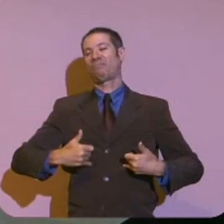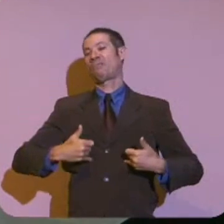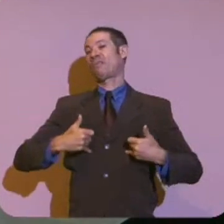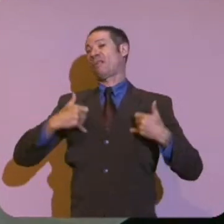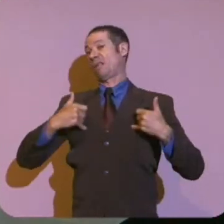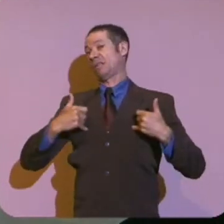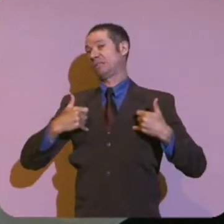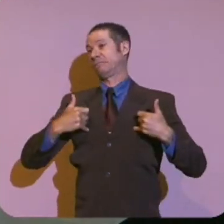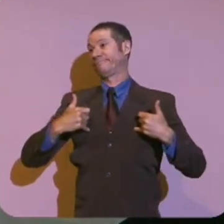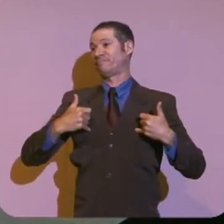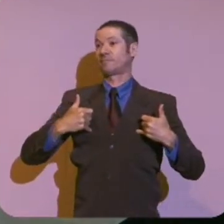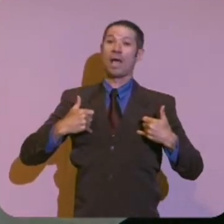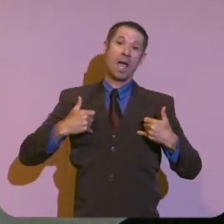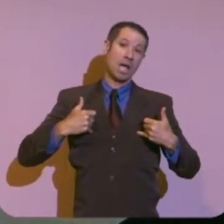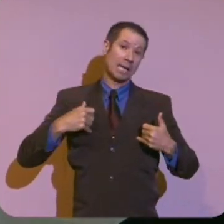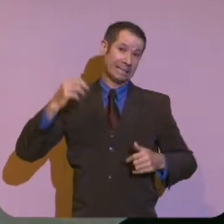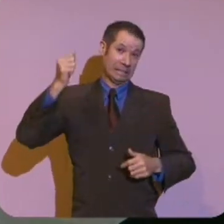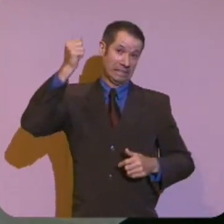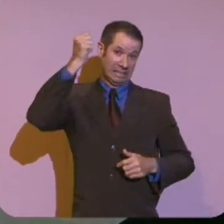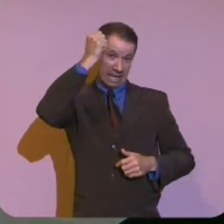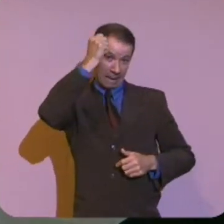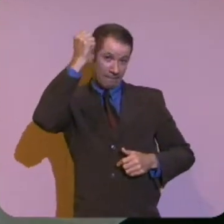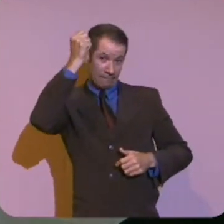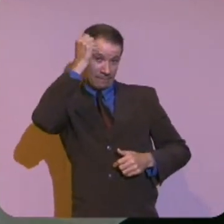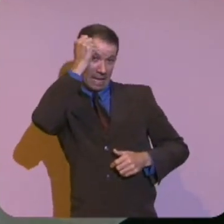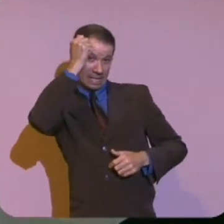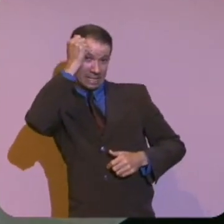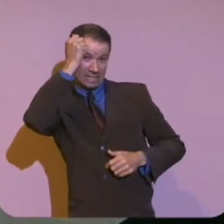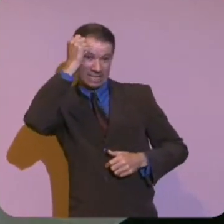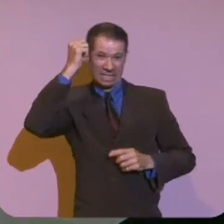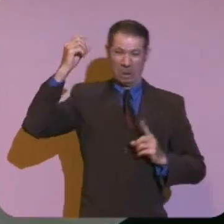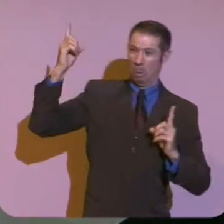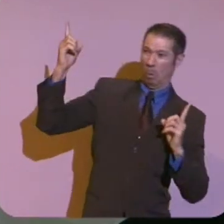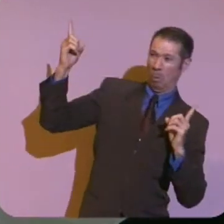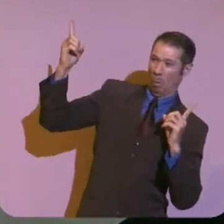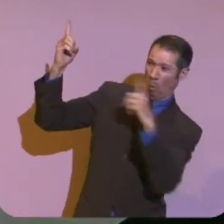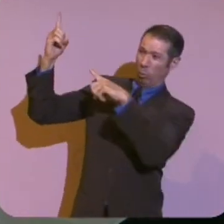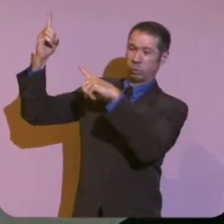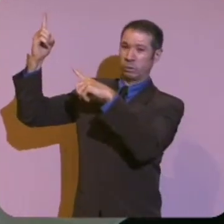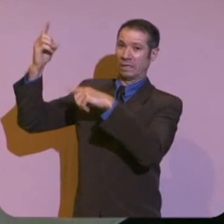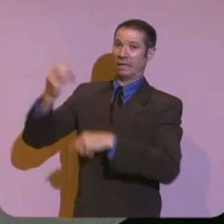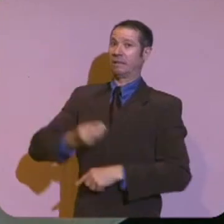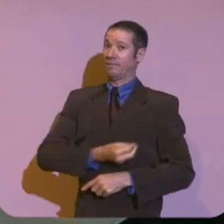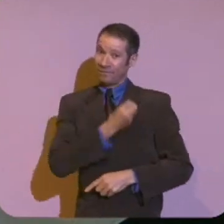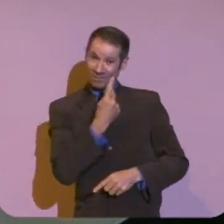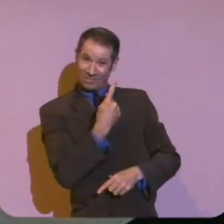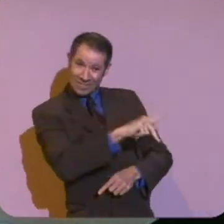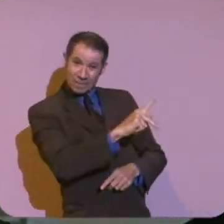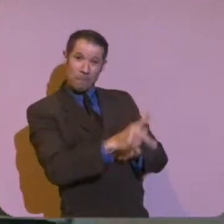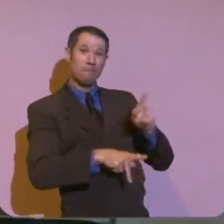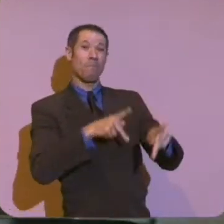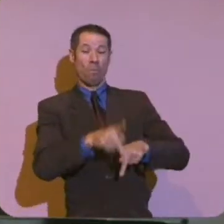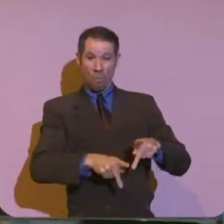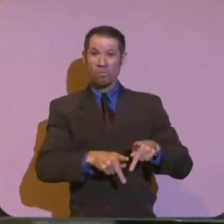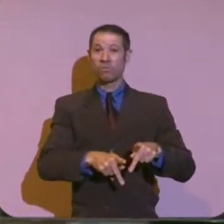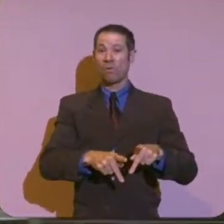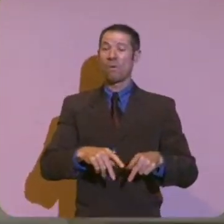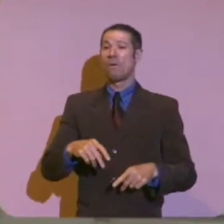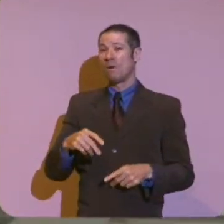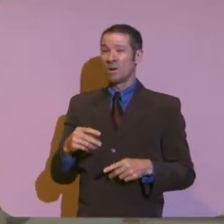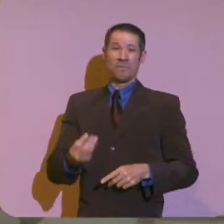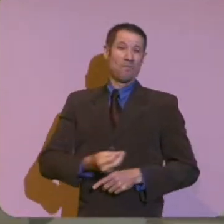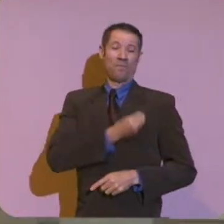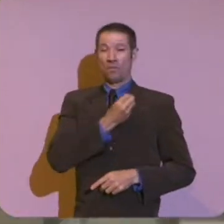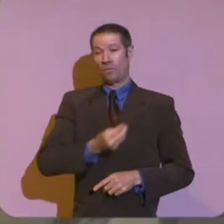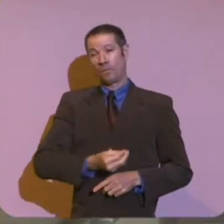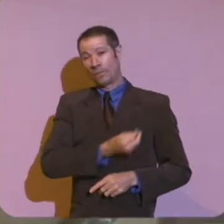os levou à rebeldia contra o Criador e Senhor das suas vidas. E quando a gente vive